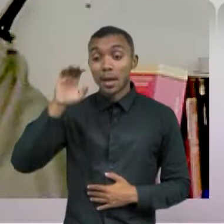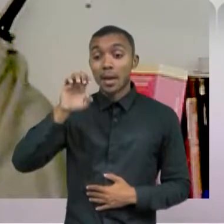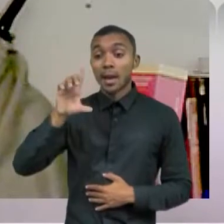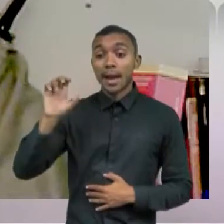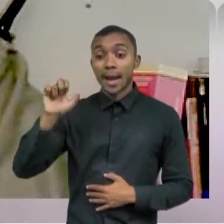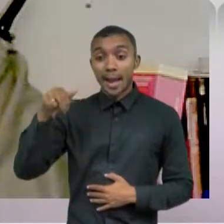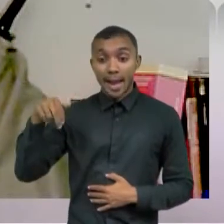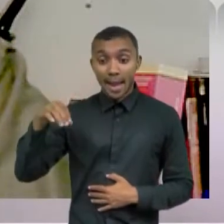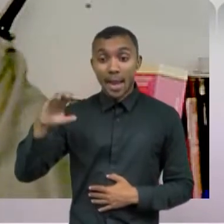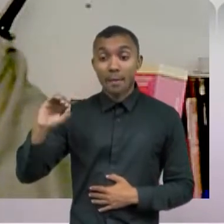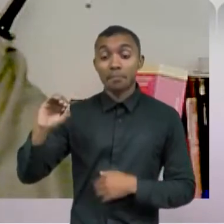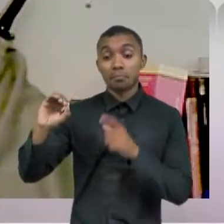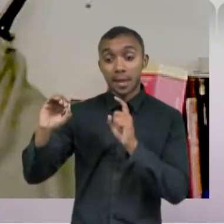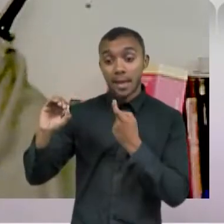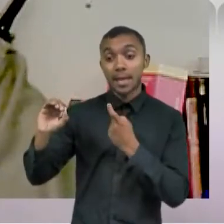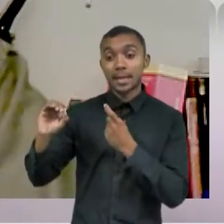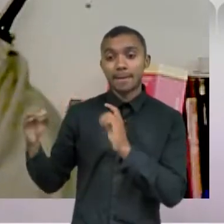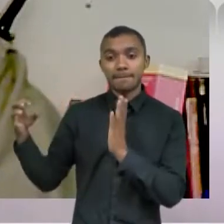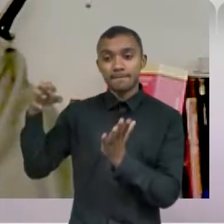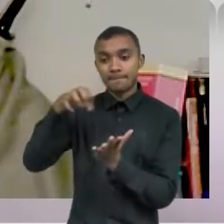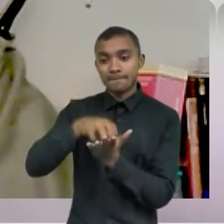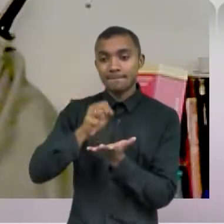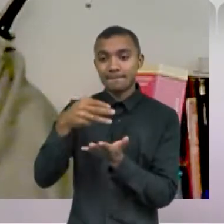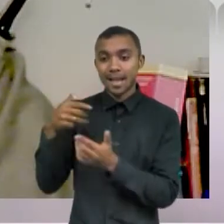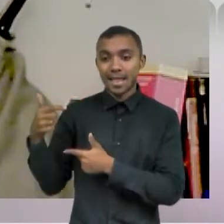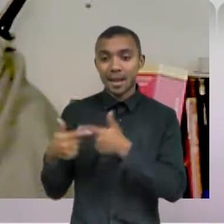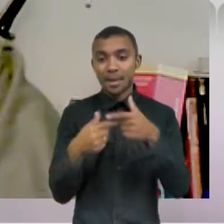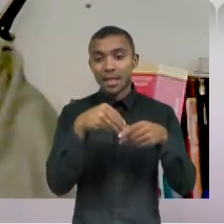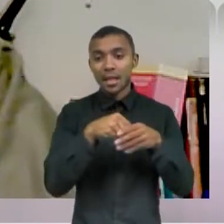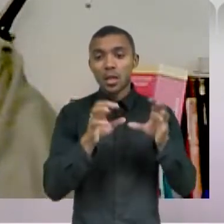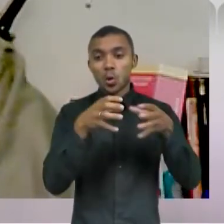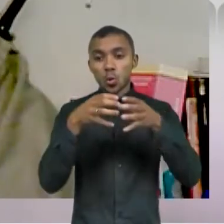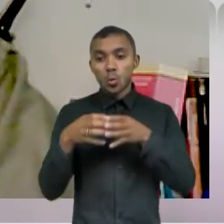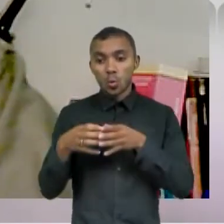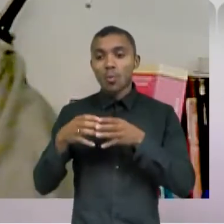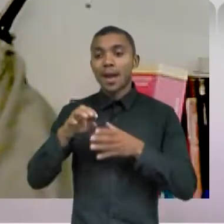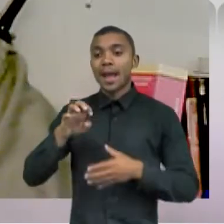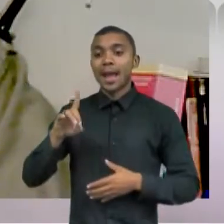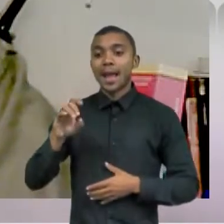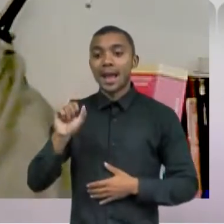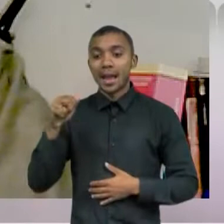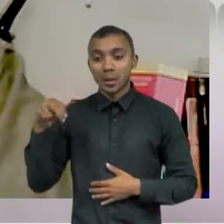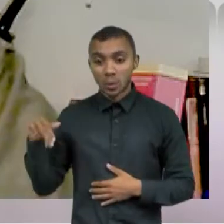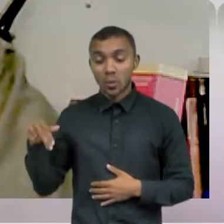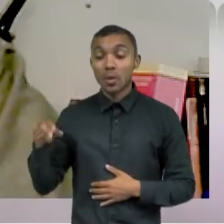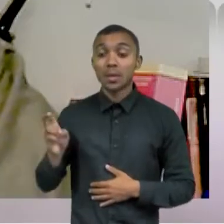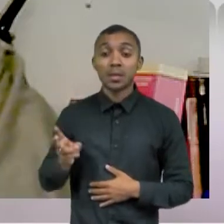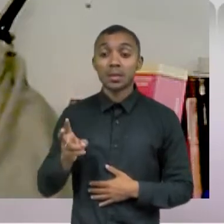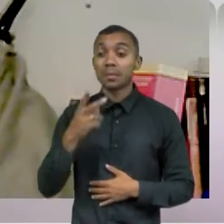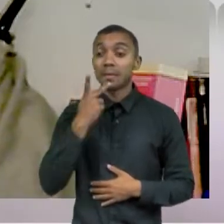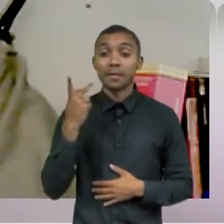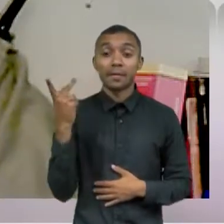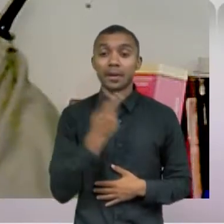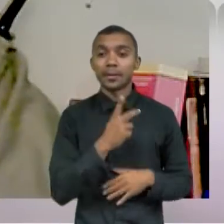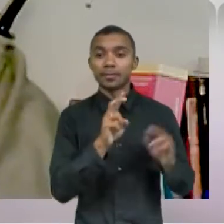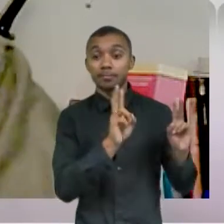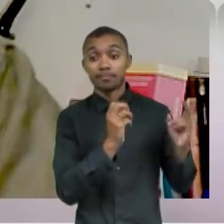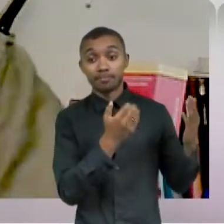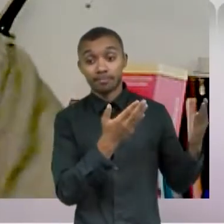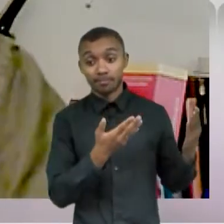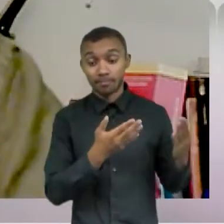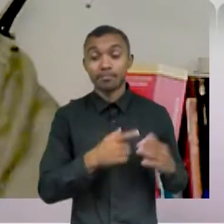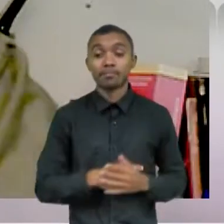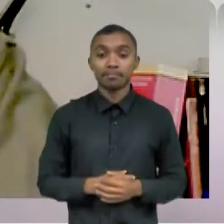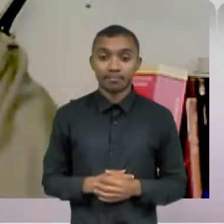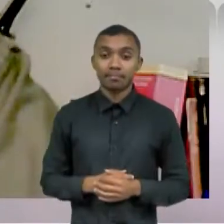Heleno, que era funcionário do grupo Edson Queiroz, um executivo do Edson Queiroz, também sempre falava muito dele. É uma